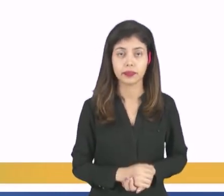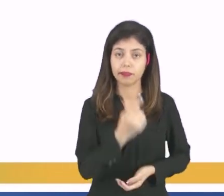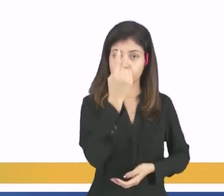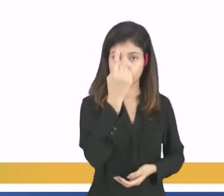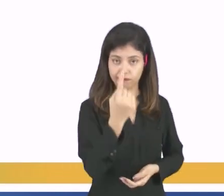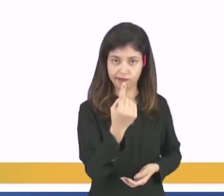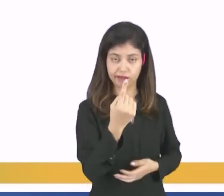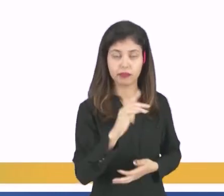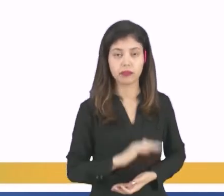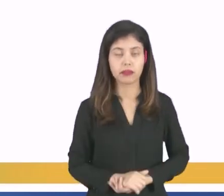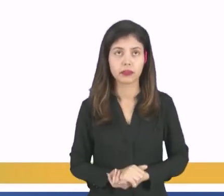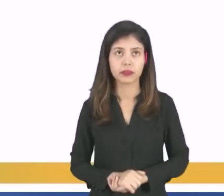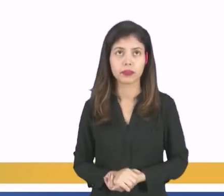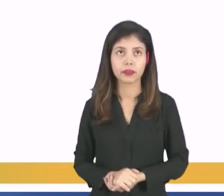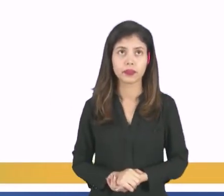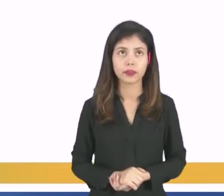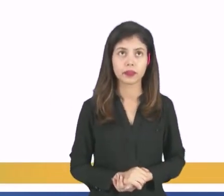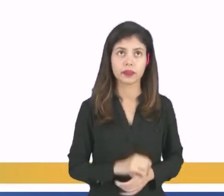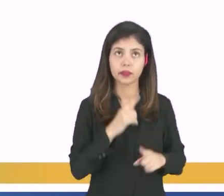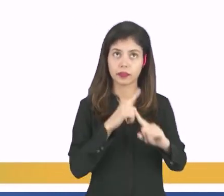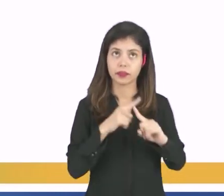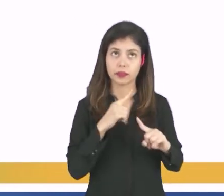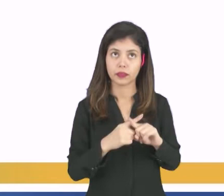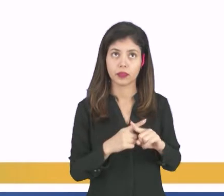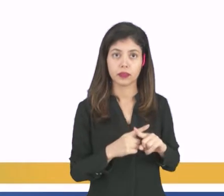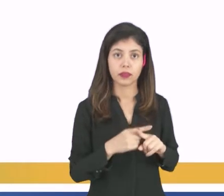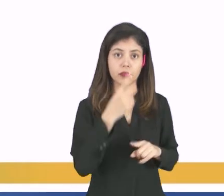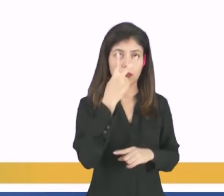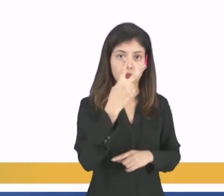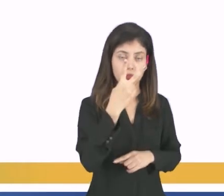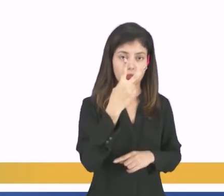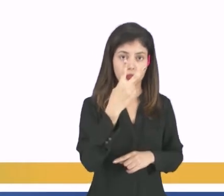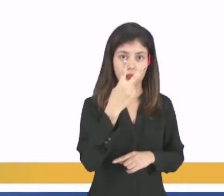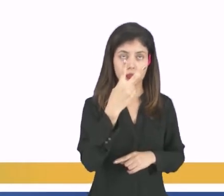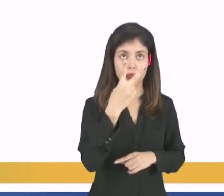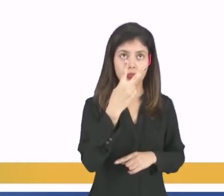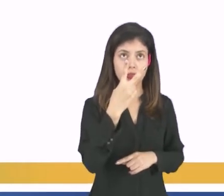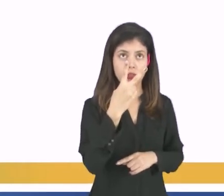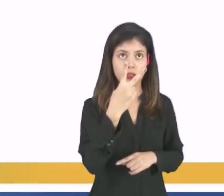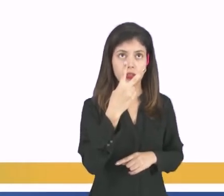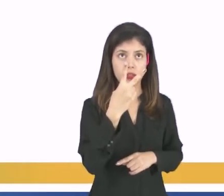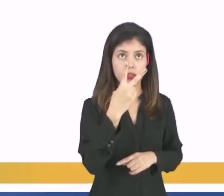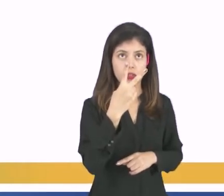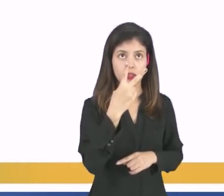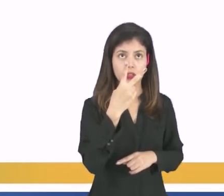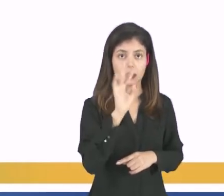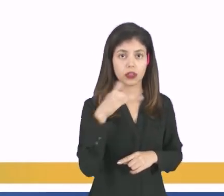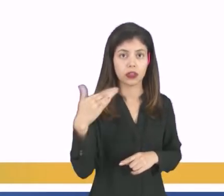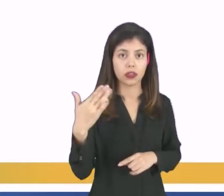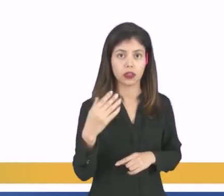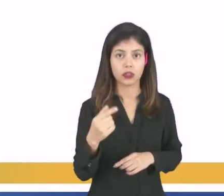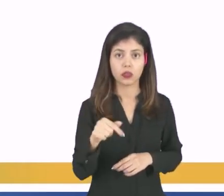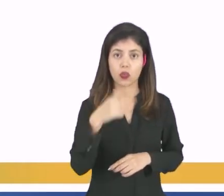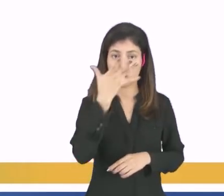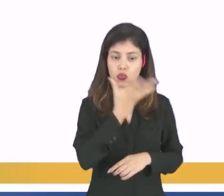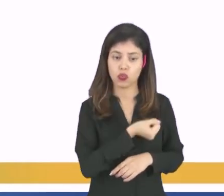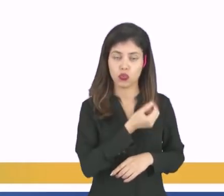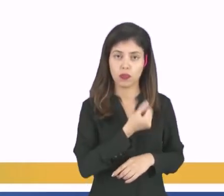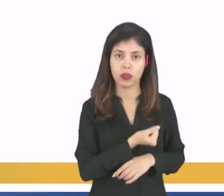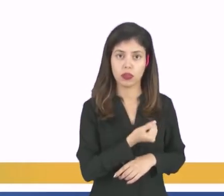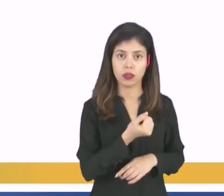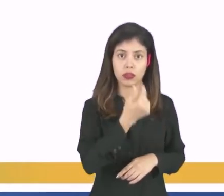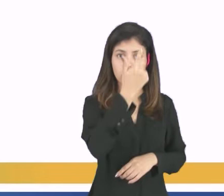reagentes, ferro tem 1. Então, quando a gente multiplicar 2, então o que a gente faz também aqui? Quando a gente colocar o